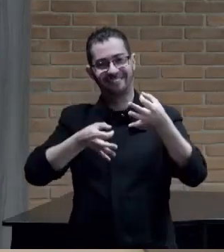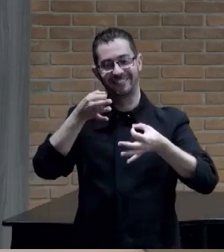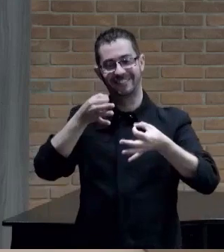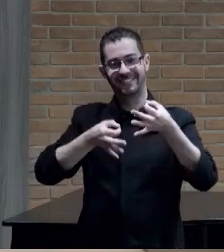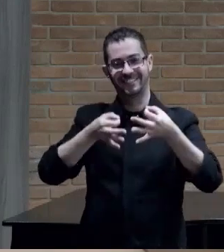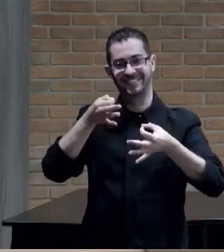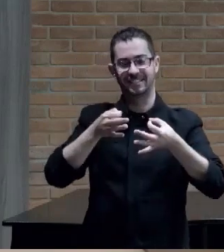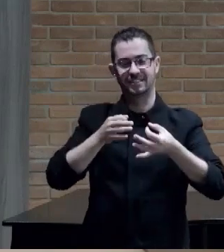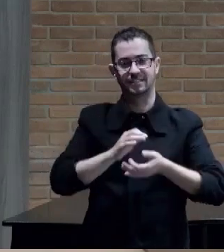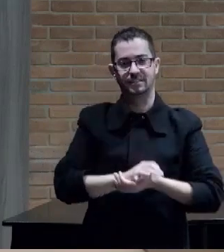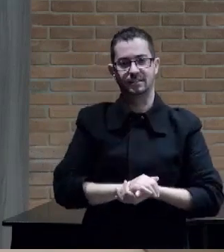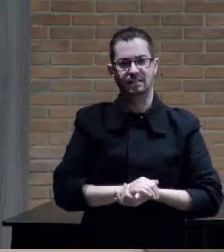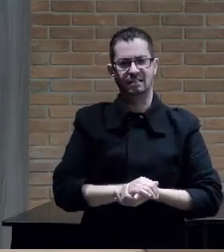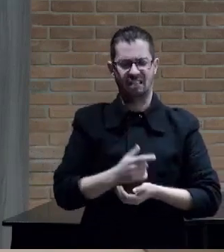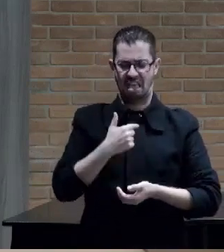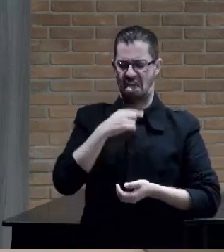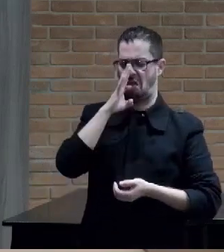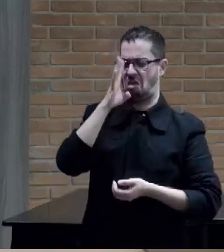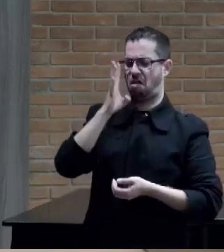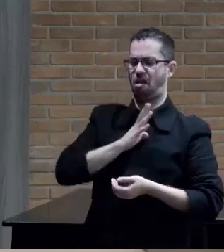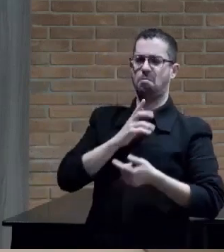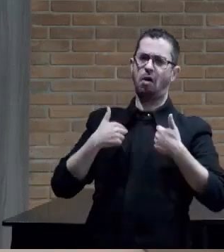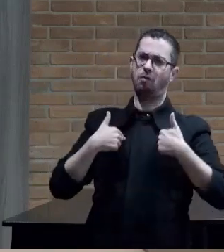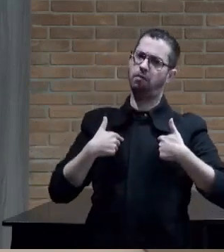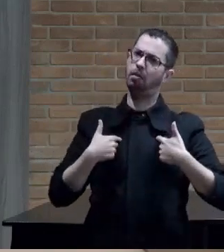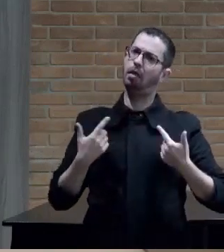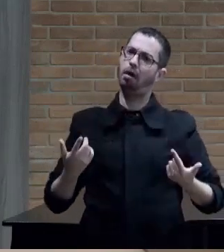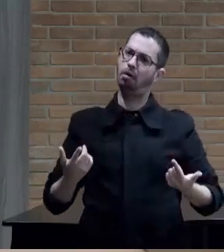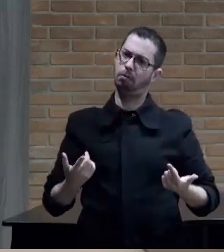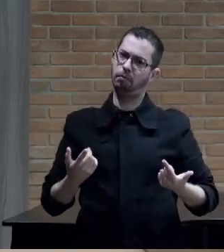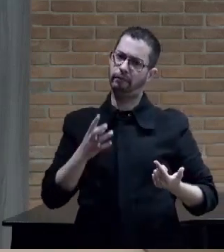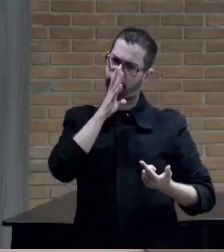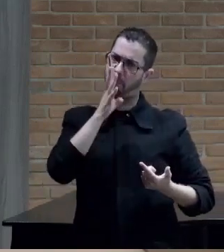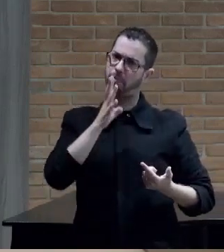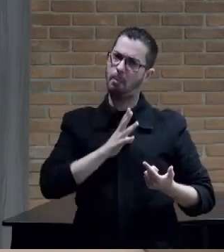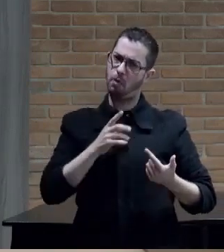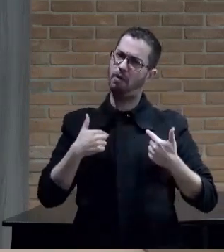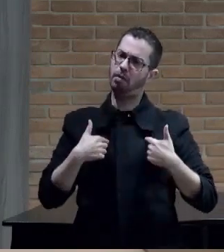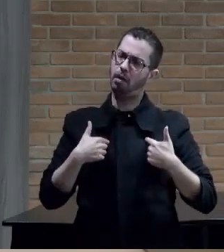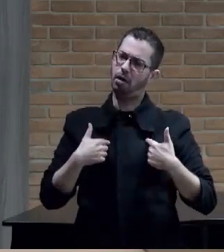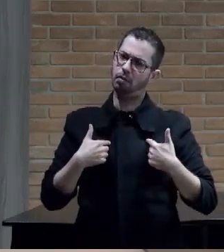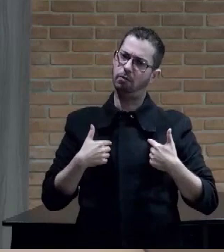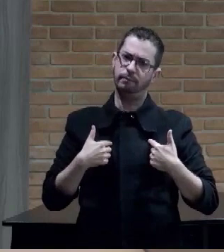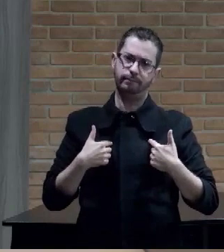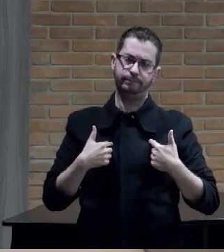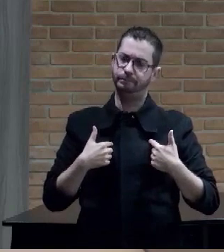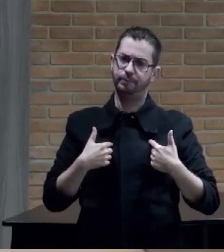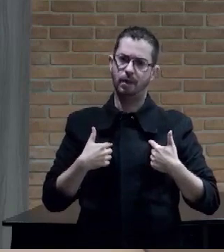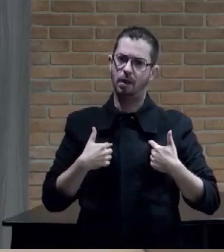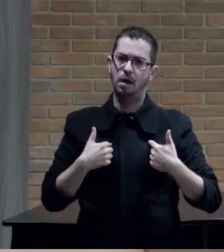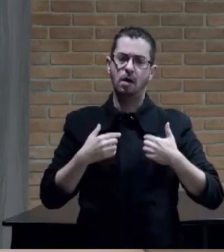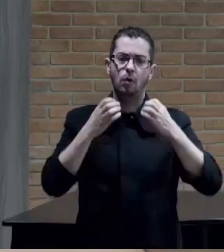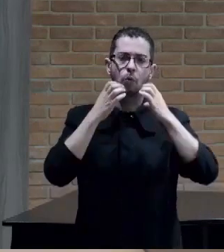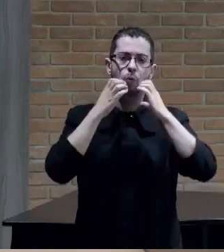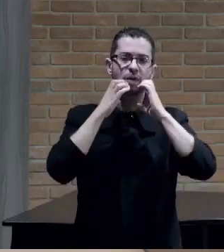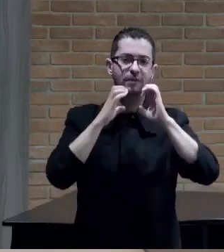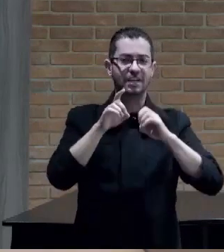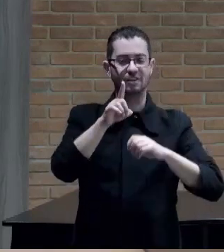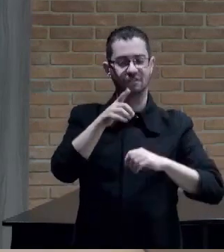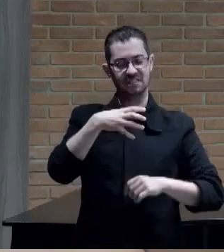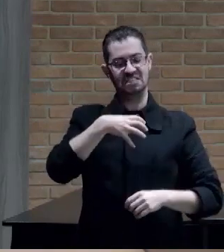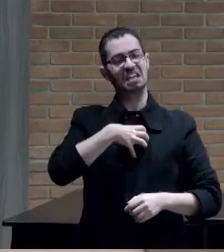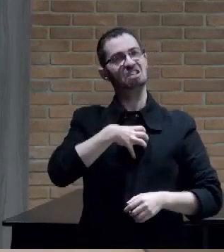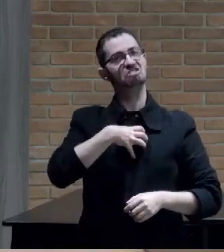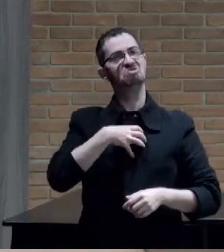Ah, você está me ofendendo agora. É o que nós acabamos de dizer. Um evangelho que não incomoda, ele